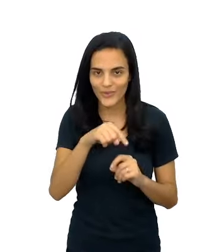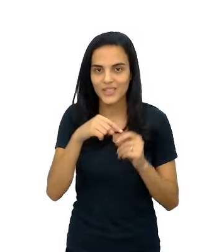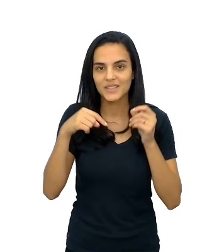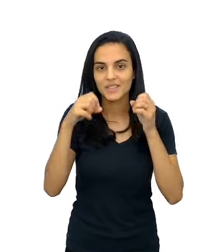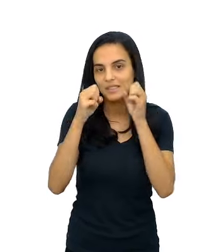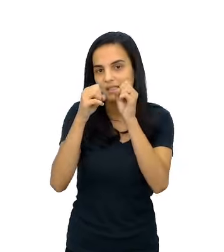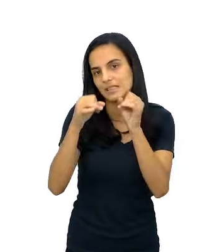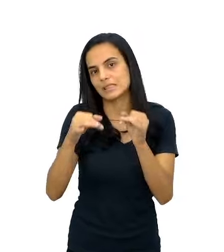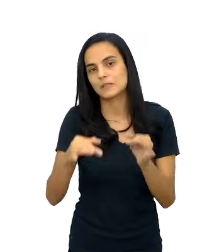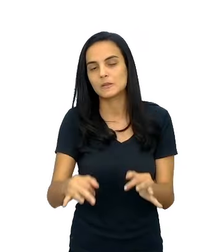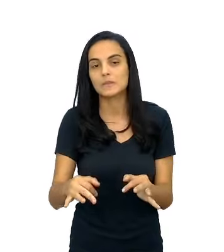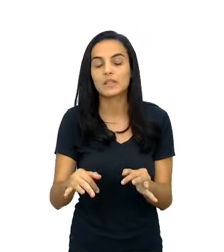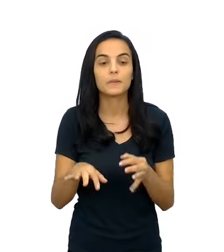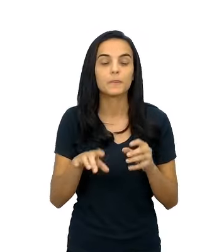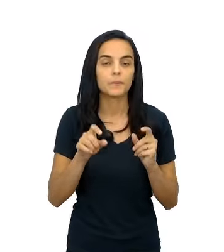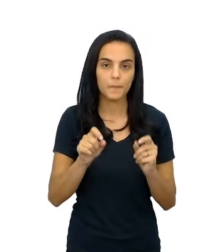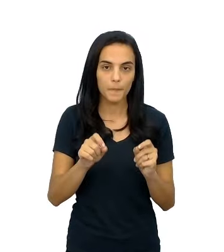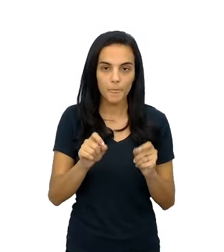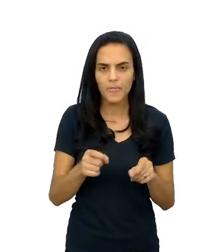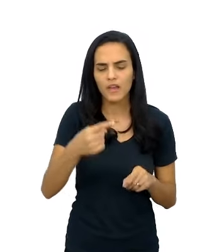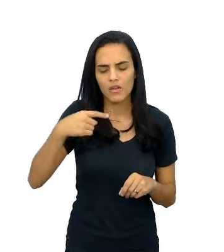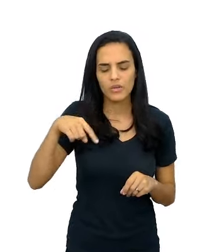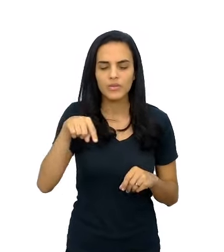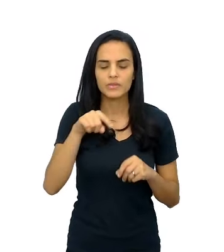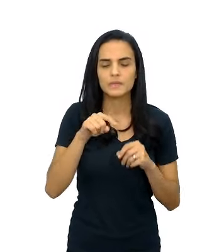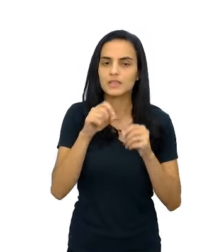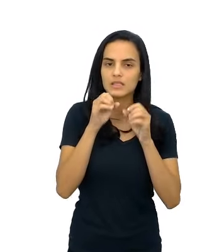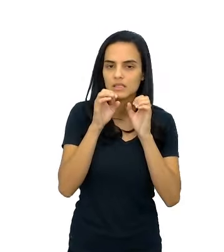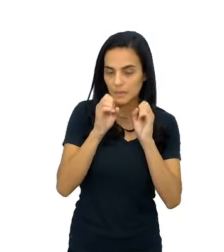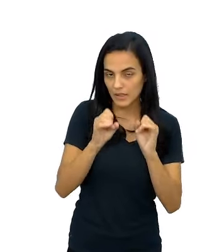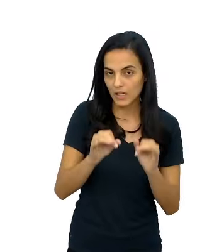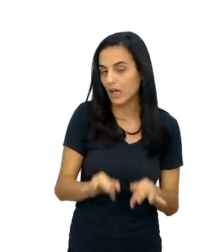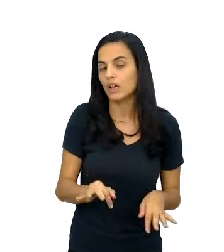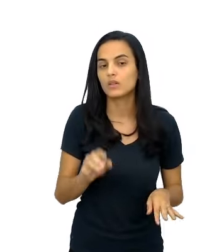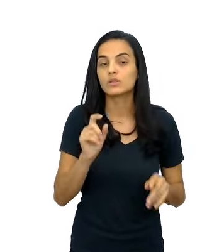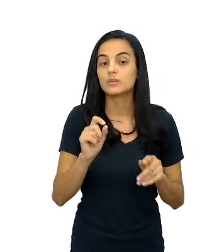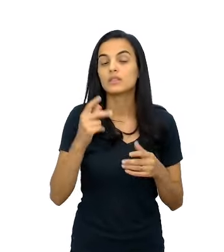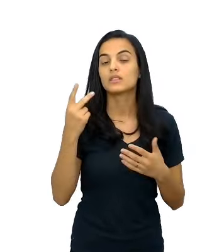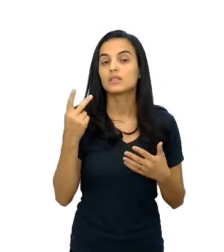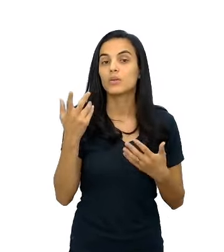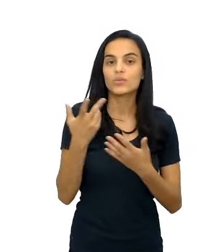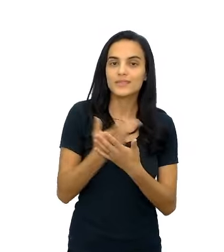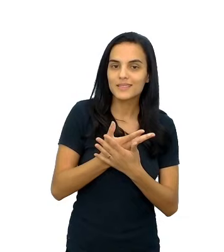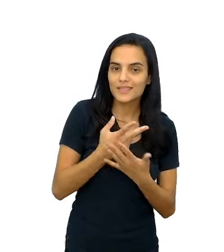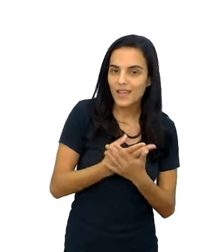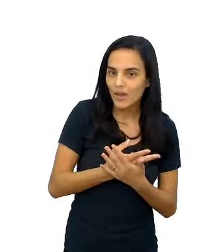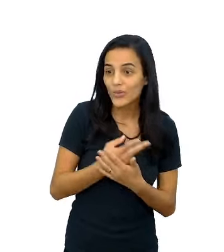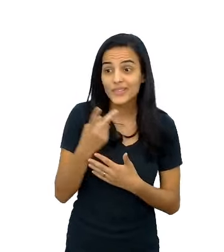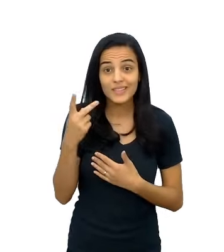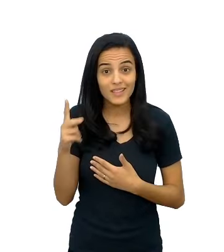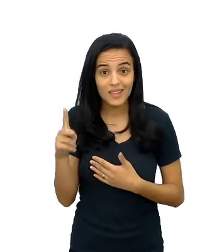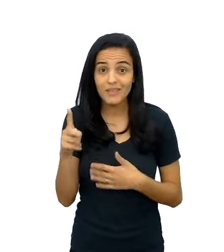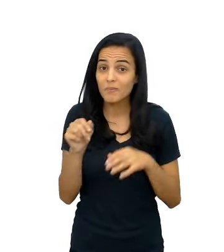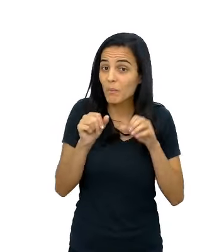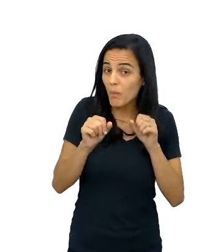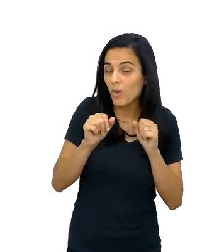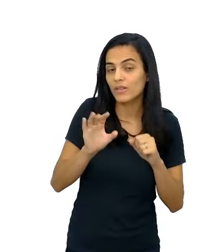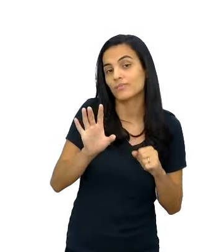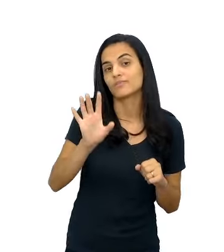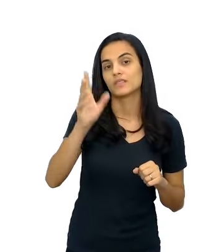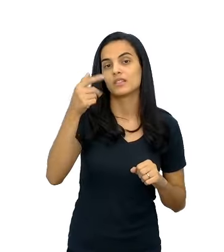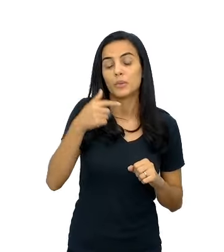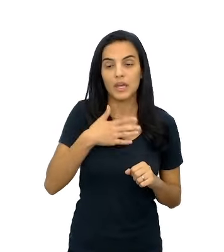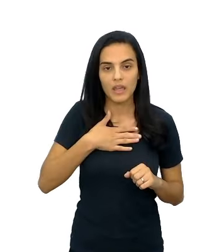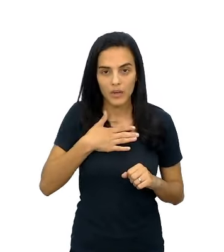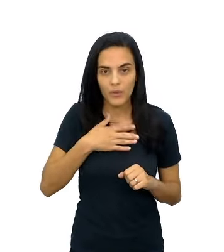pouco, nós vamos comentar um pouco sobre os erros que eles cometem. Então, eu, professor,